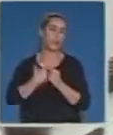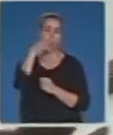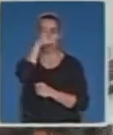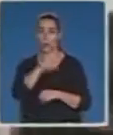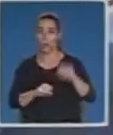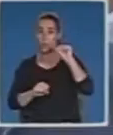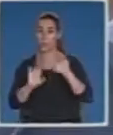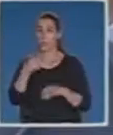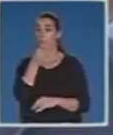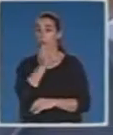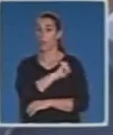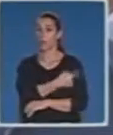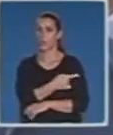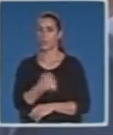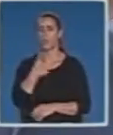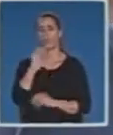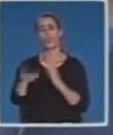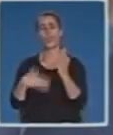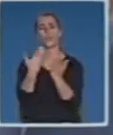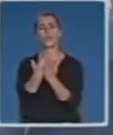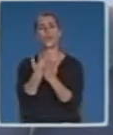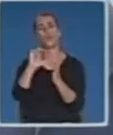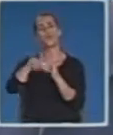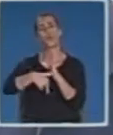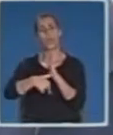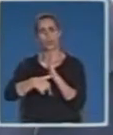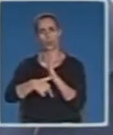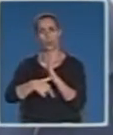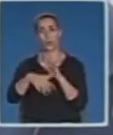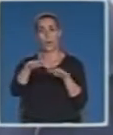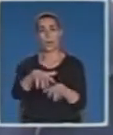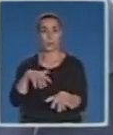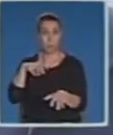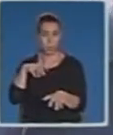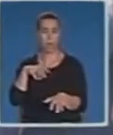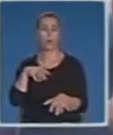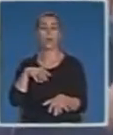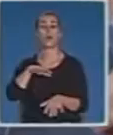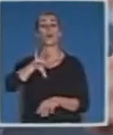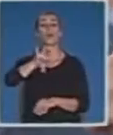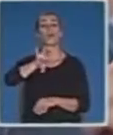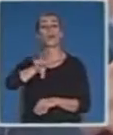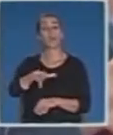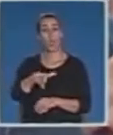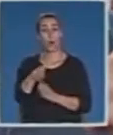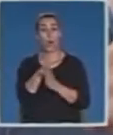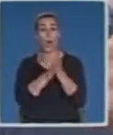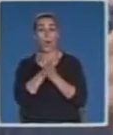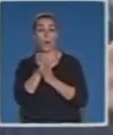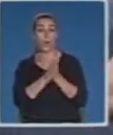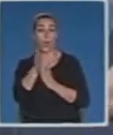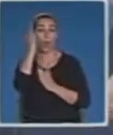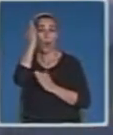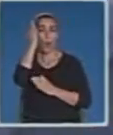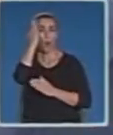fala de competências. Nós apresentamos um projeto de resolução na Assembleia em que a região, servindo-se das competências que lhe são